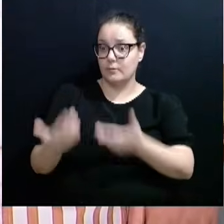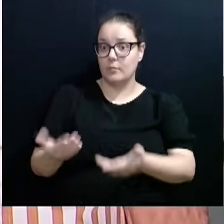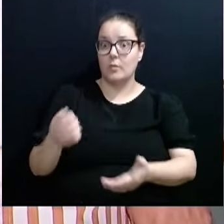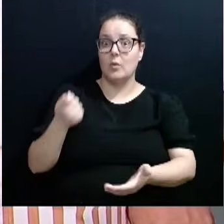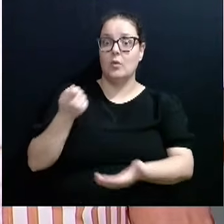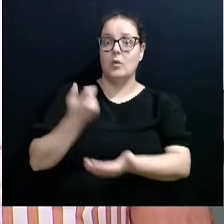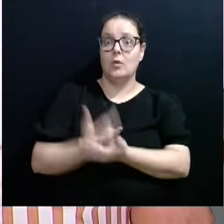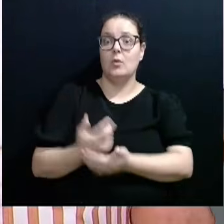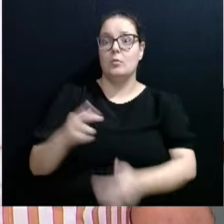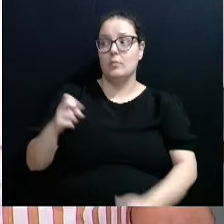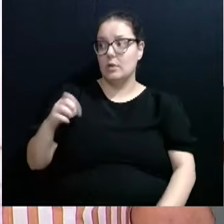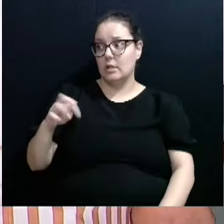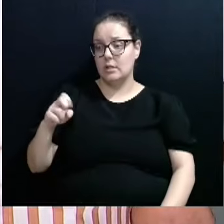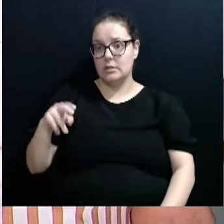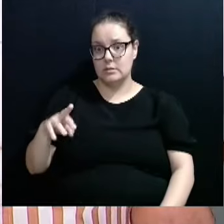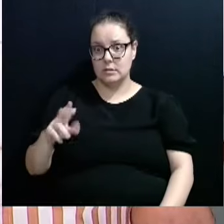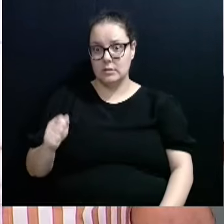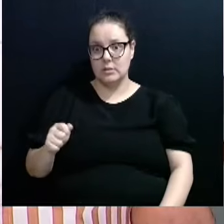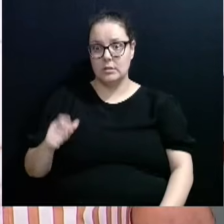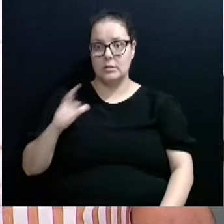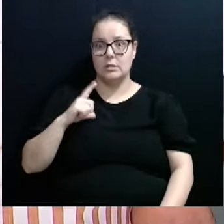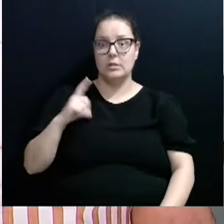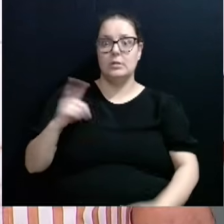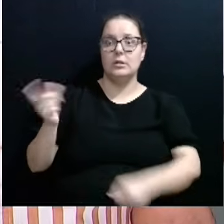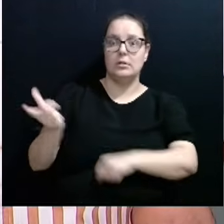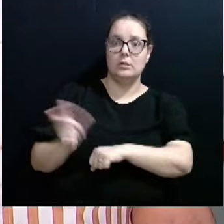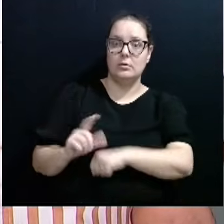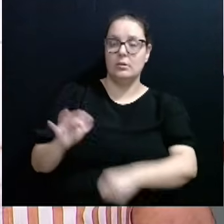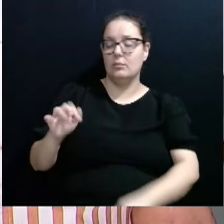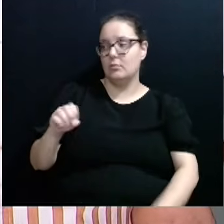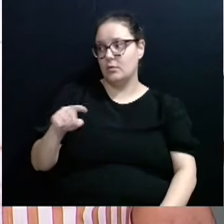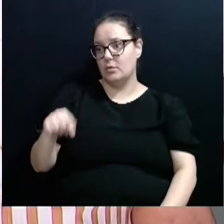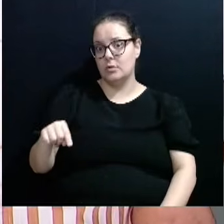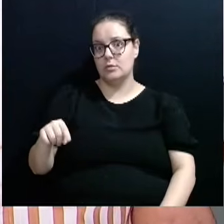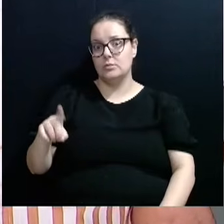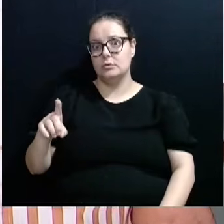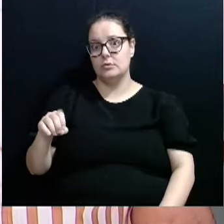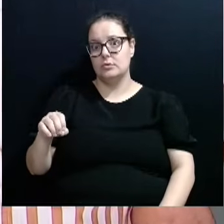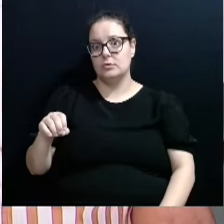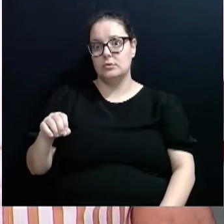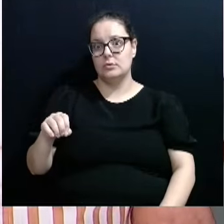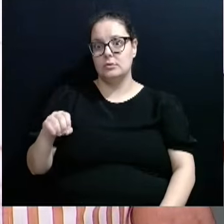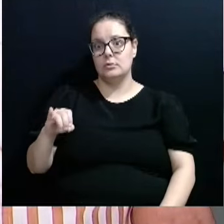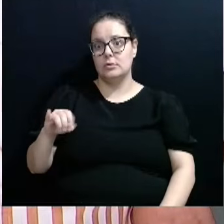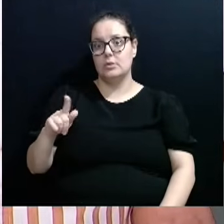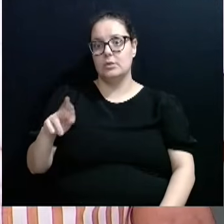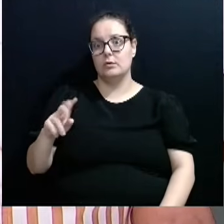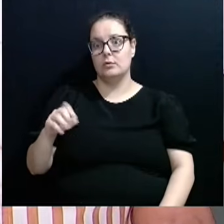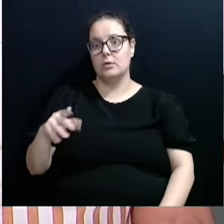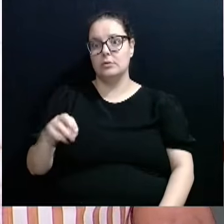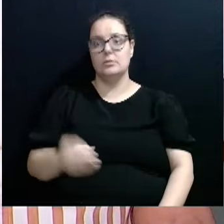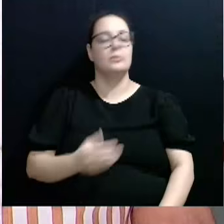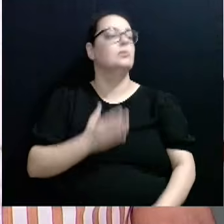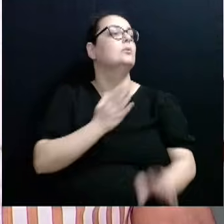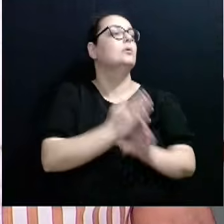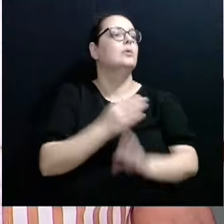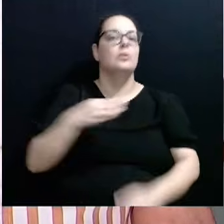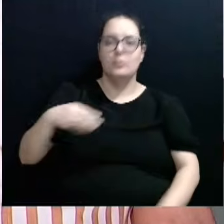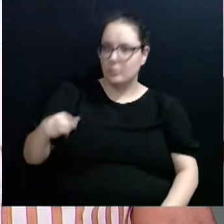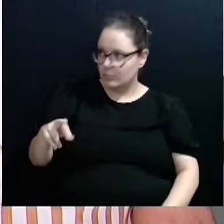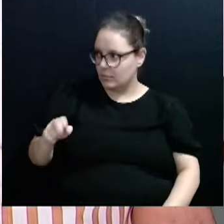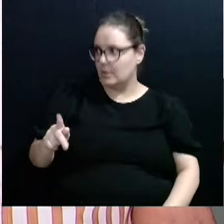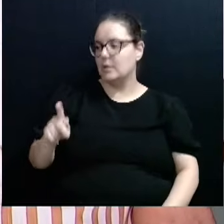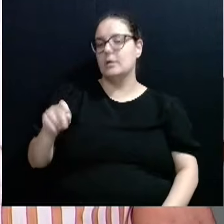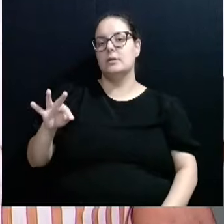tem uma loja lá em Foz do Iguaçu. E onde ele te achou? Ele me achou no Marketplace. No Marketplace. Então